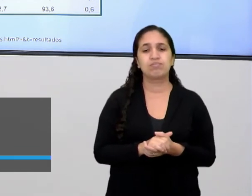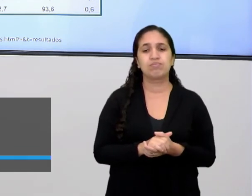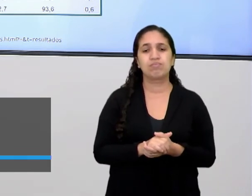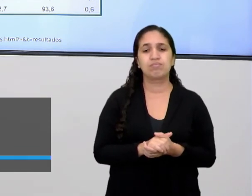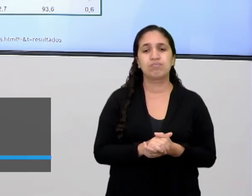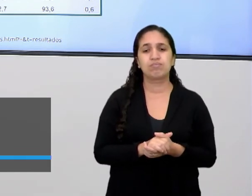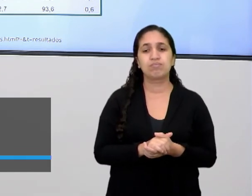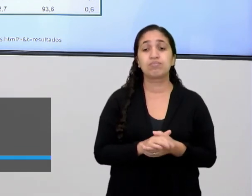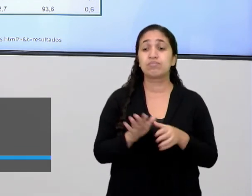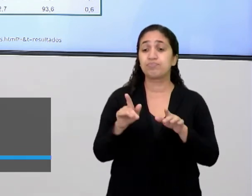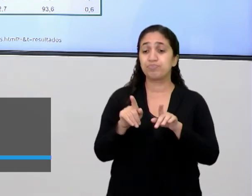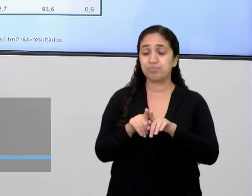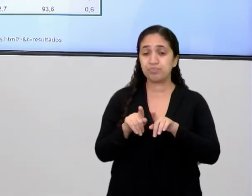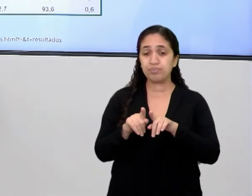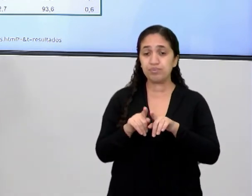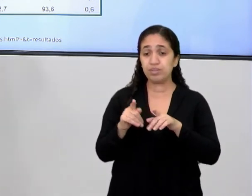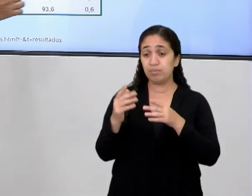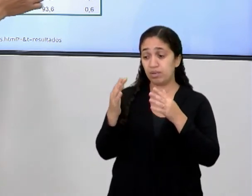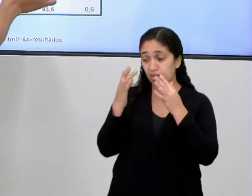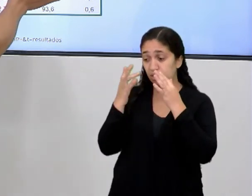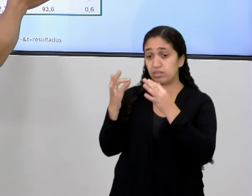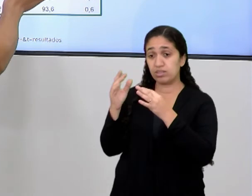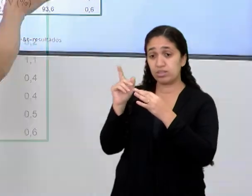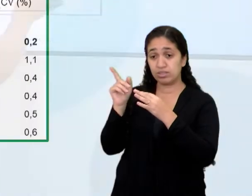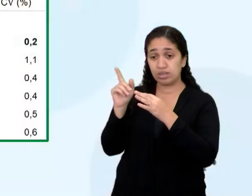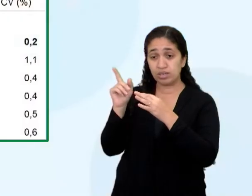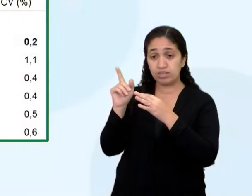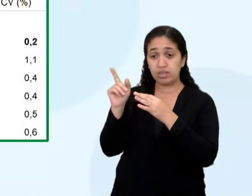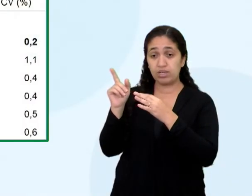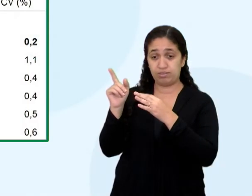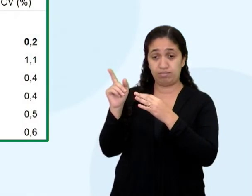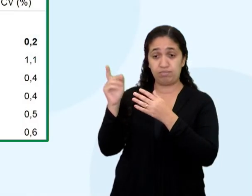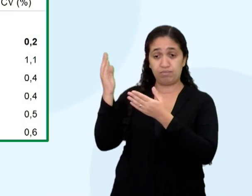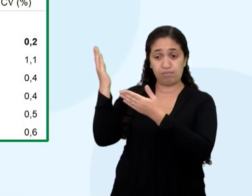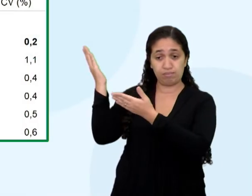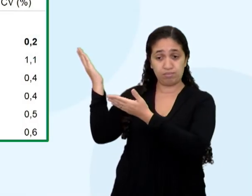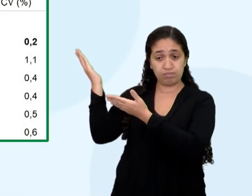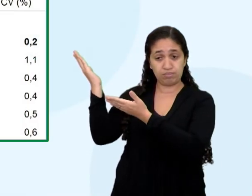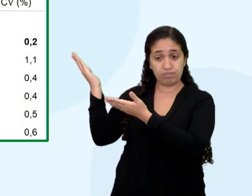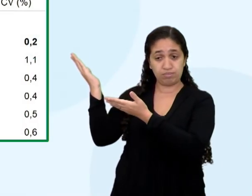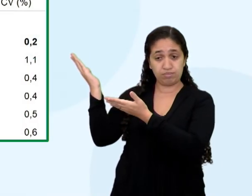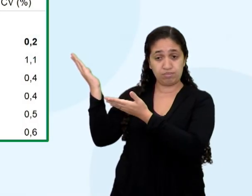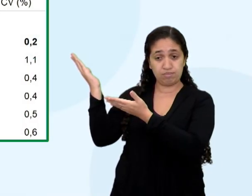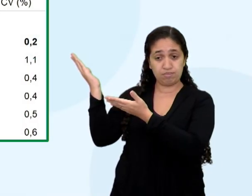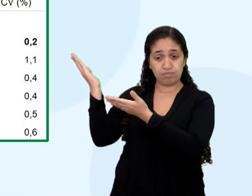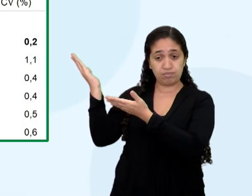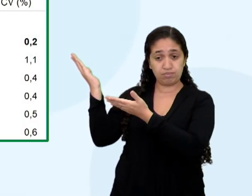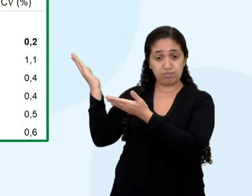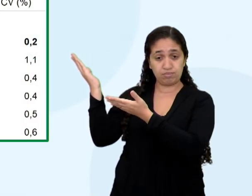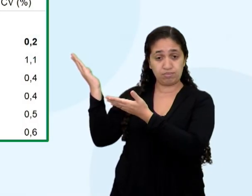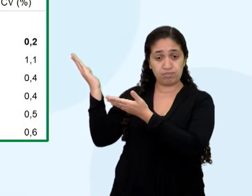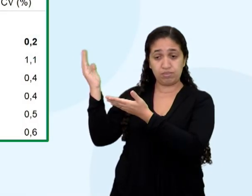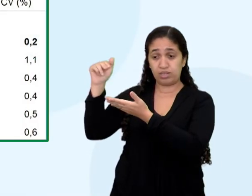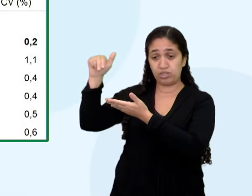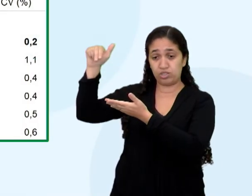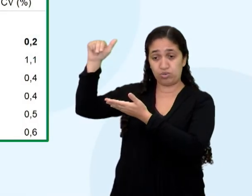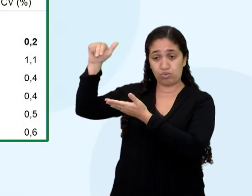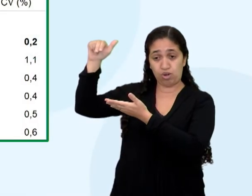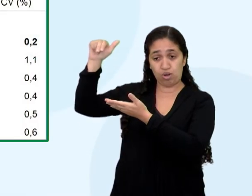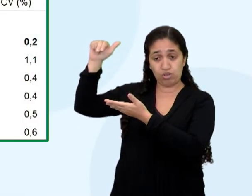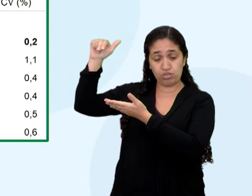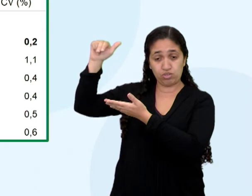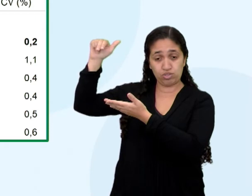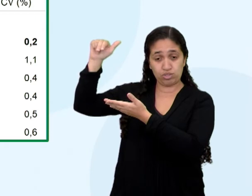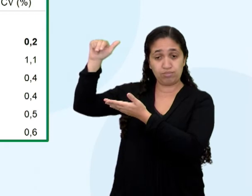pode levar em consideração, ver aqui, ó, tá vendo? Isso que eu acabei de falar, ó, reflexo aí da própria região norte do